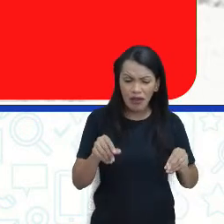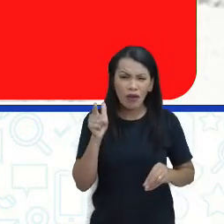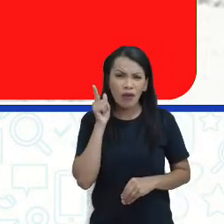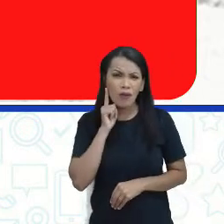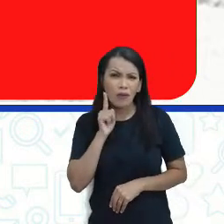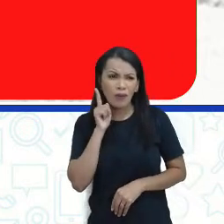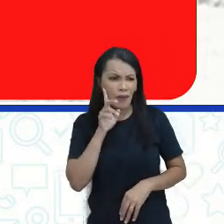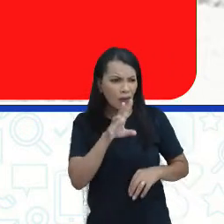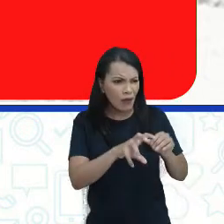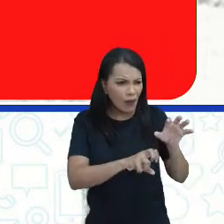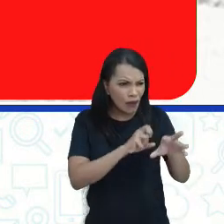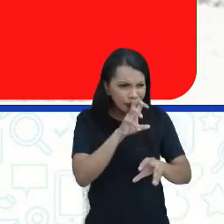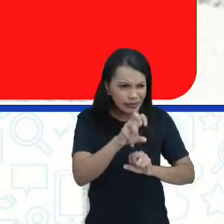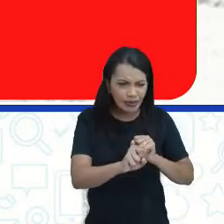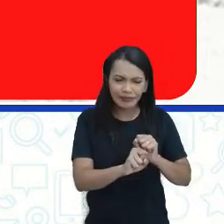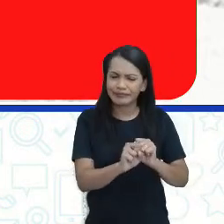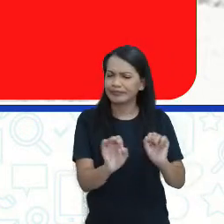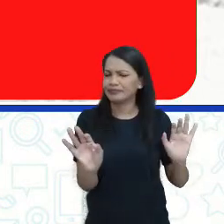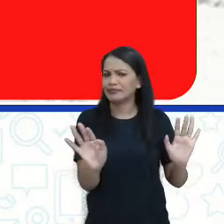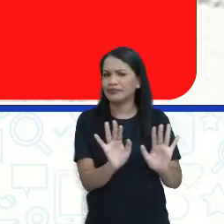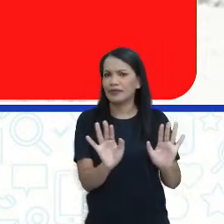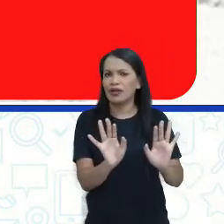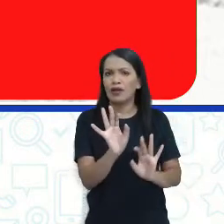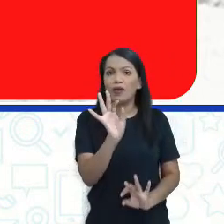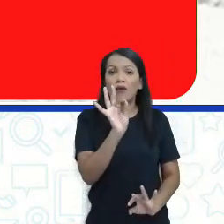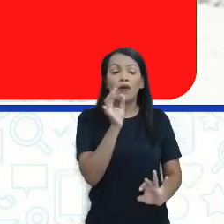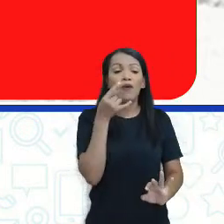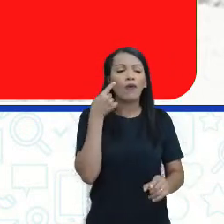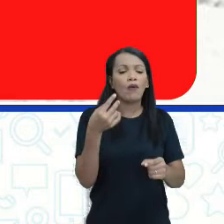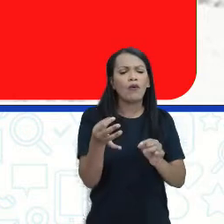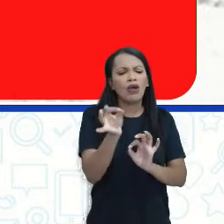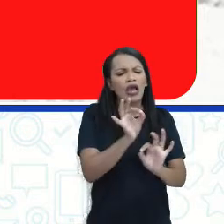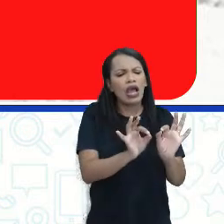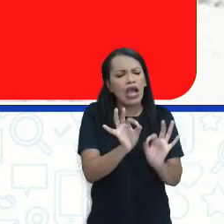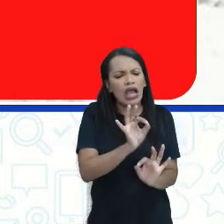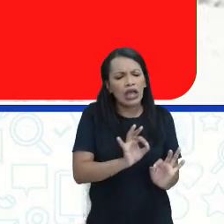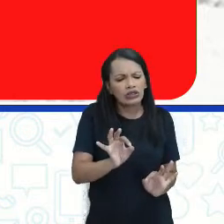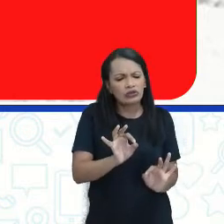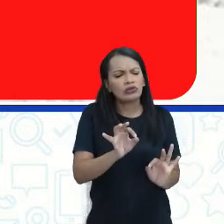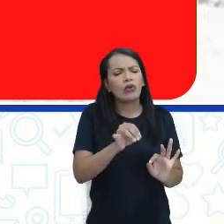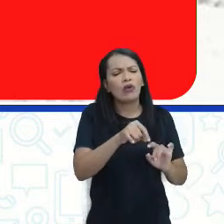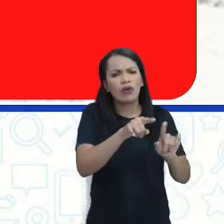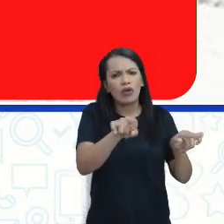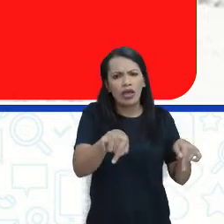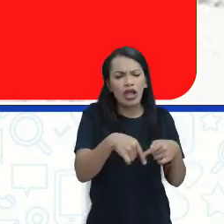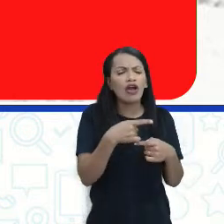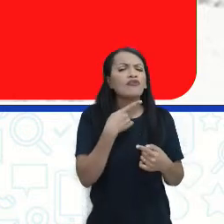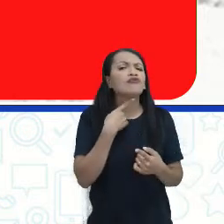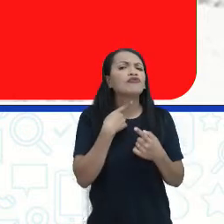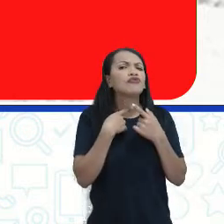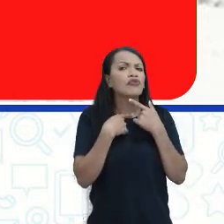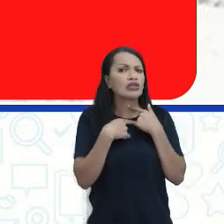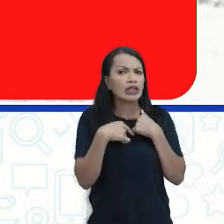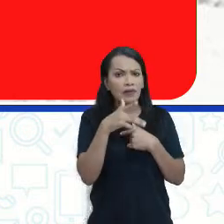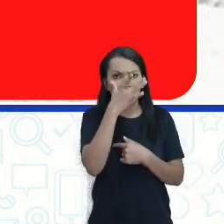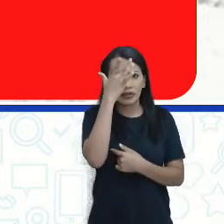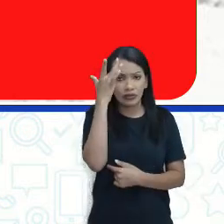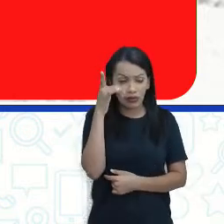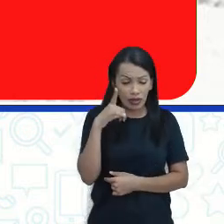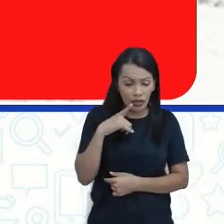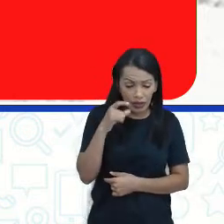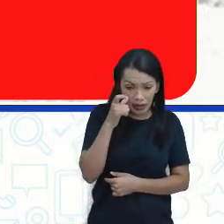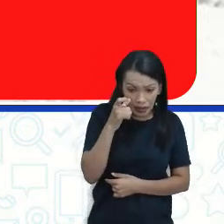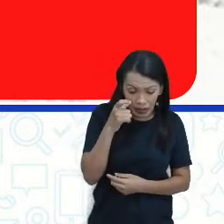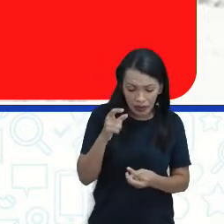Reino Unido, né? Os ajustes territoriais devem estar de acordo com os desejos do pessoal interessado. As pessoas têm